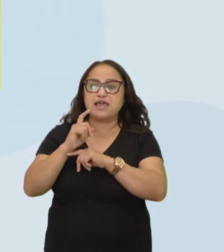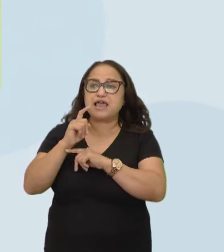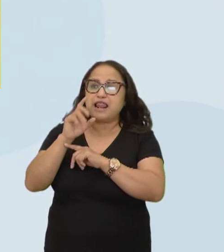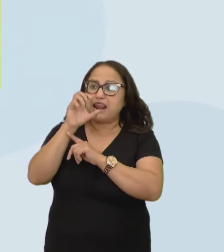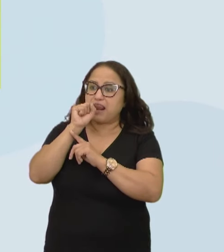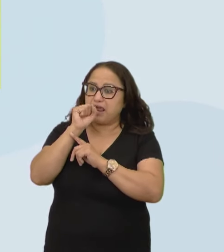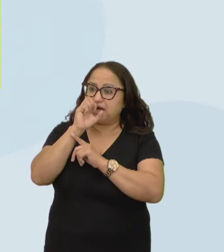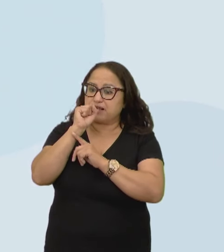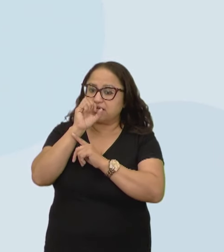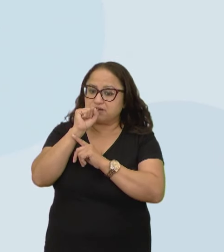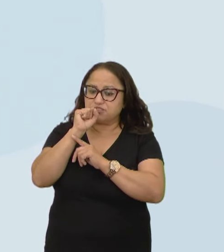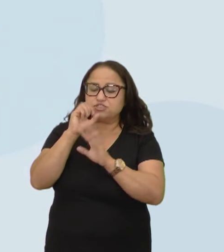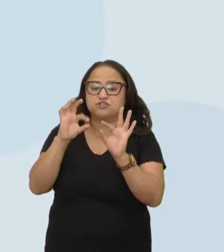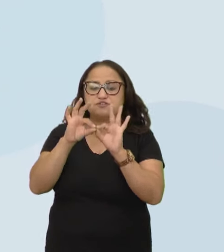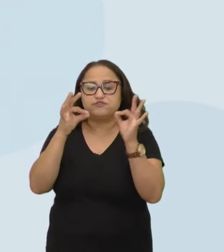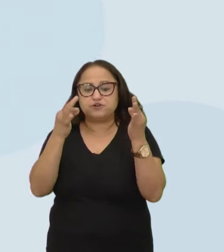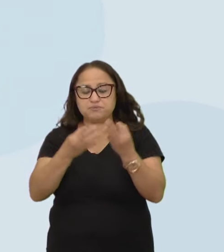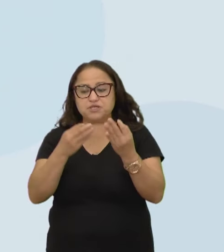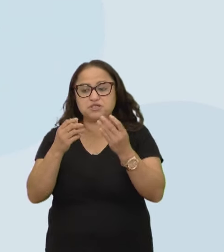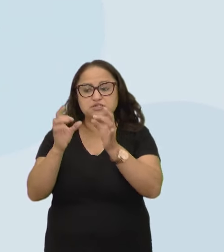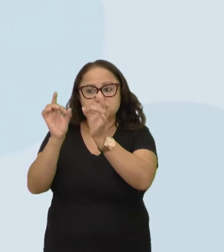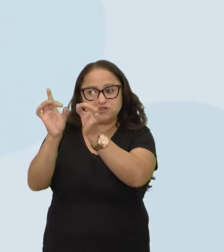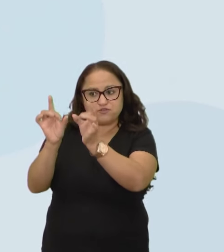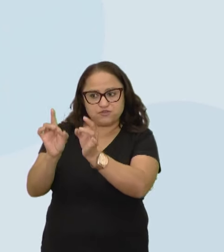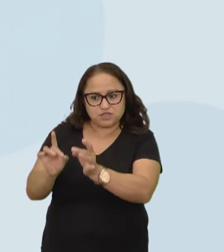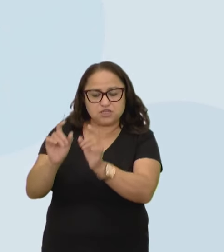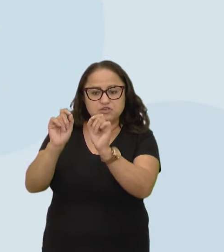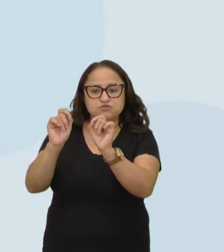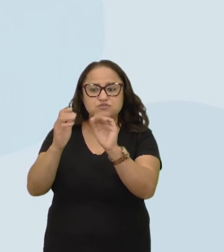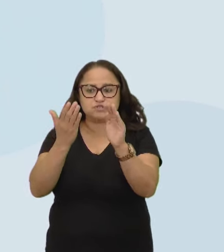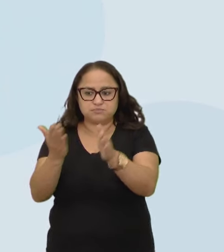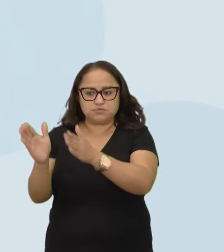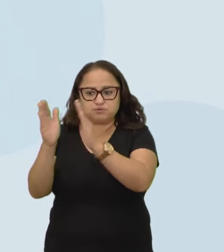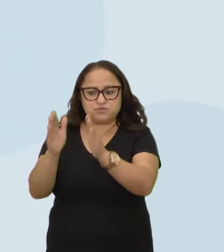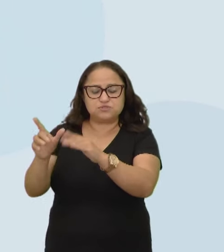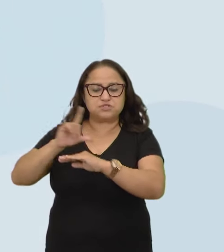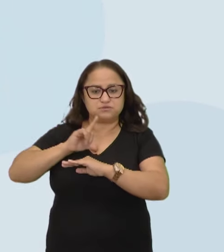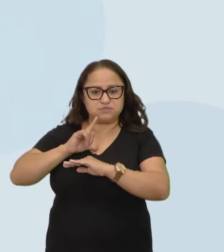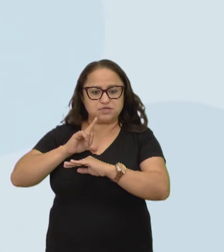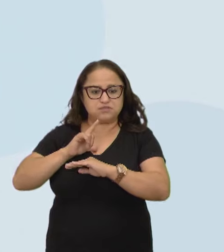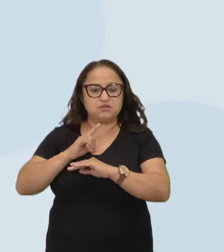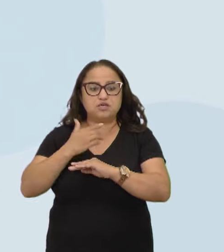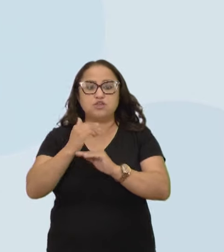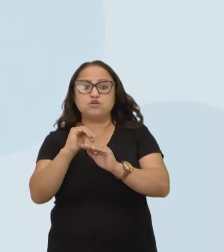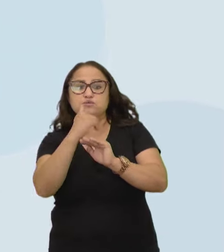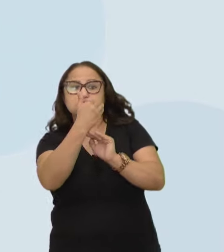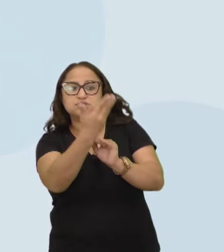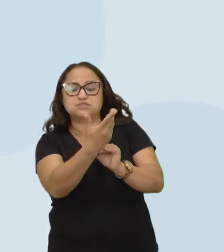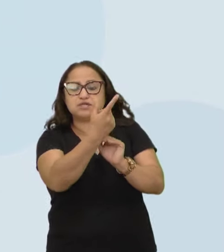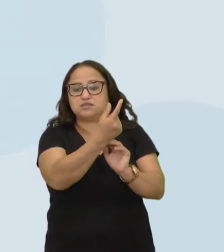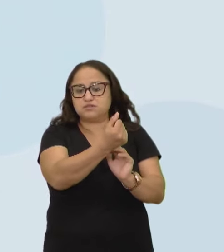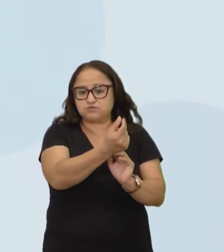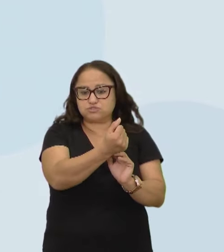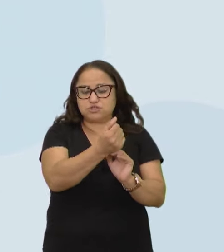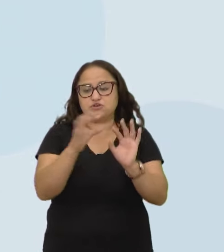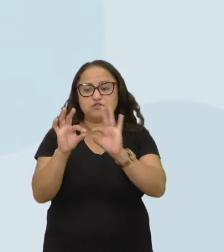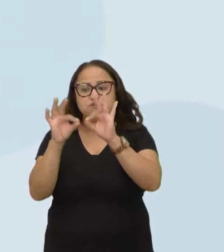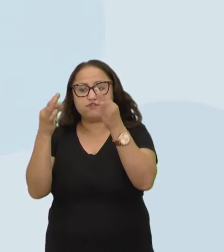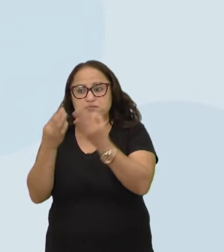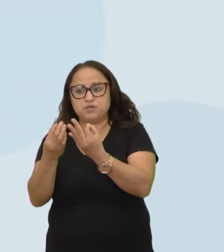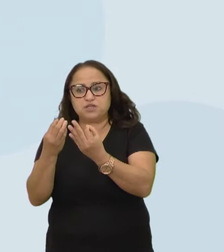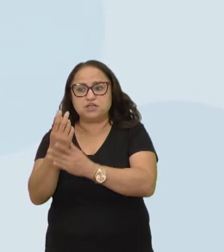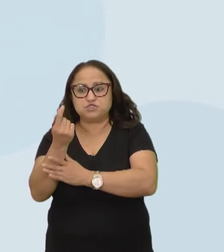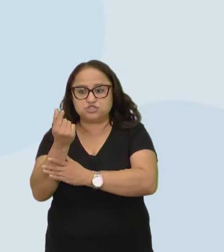laranjinha. As famílias vendendo aqui os fatores de produção. E o externo é o dinheiro. As famílias gastam dinheiro para comprar bens e